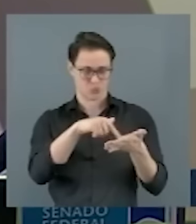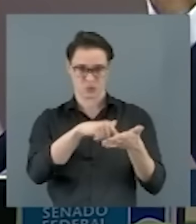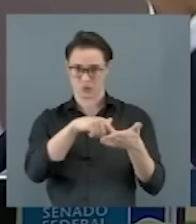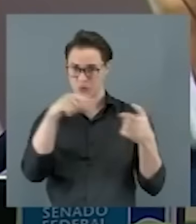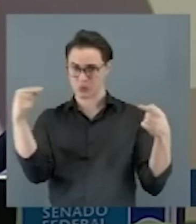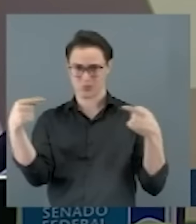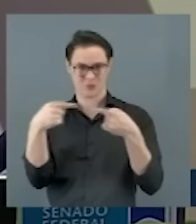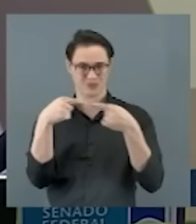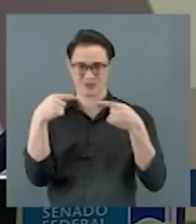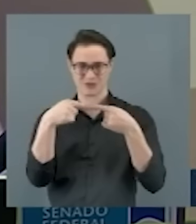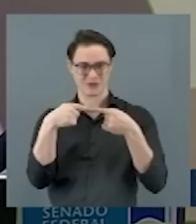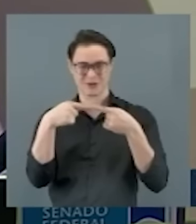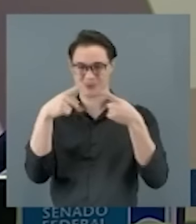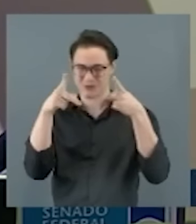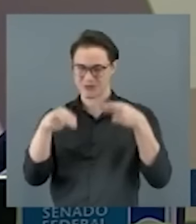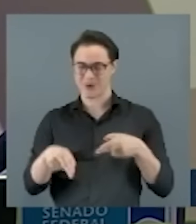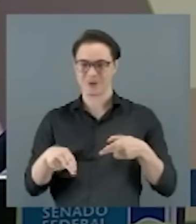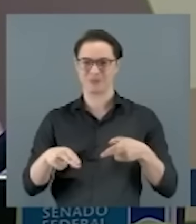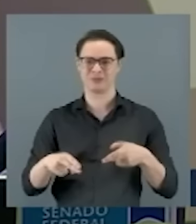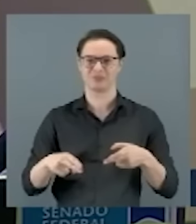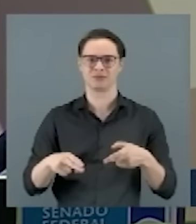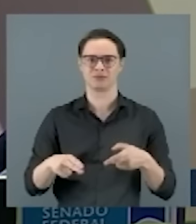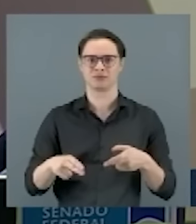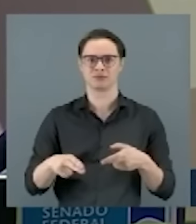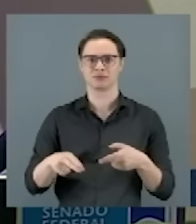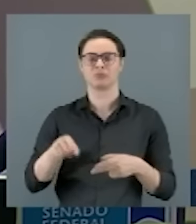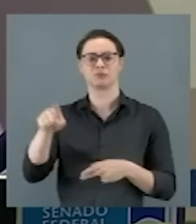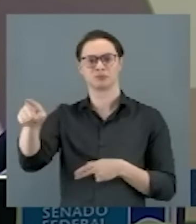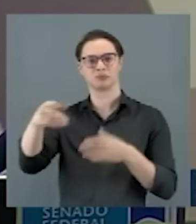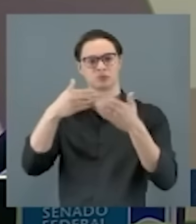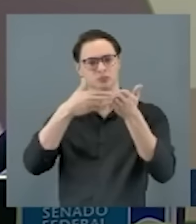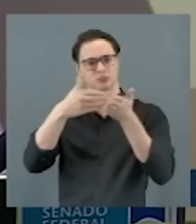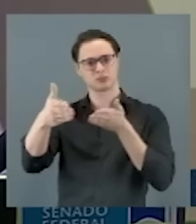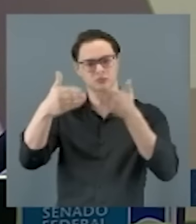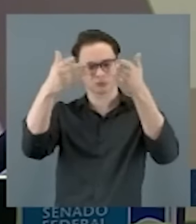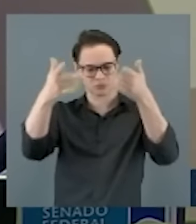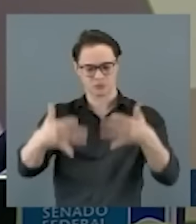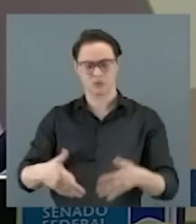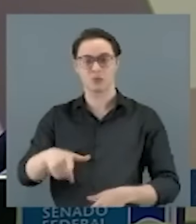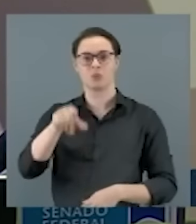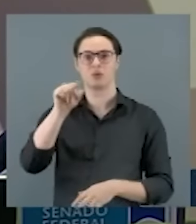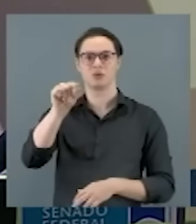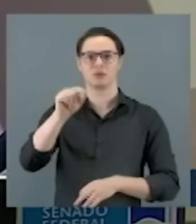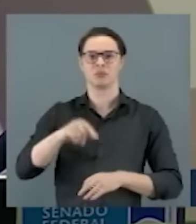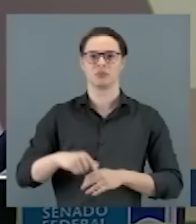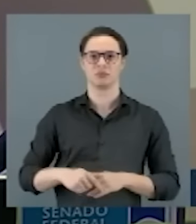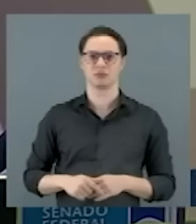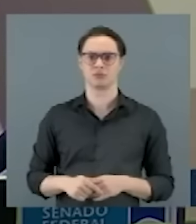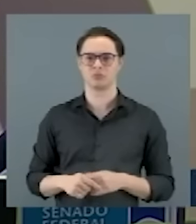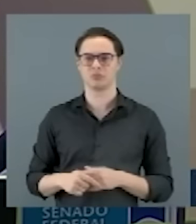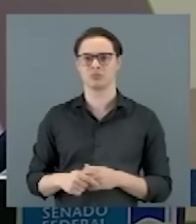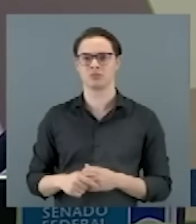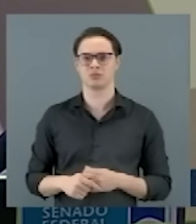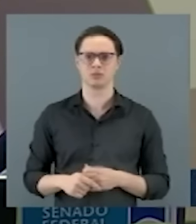as mesmas observações. E Vossa Excelência inaugurou. Que é,